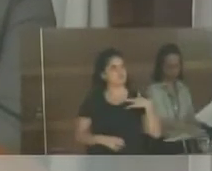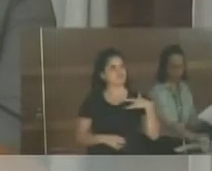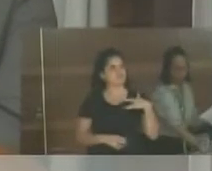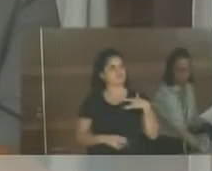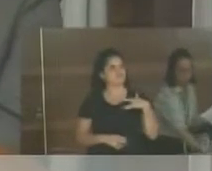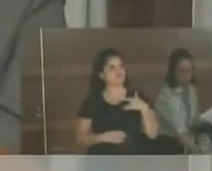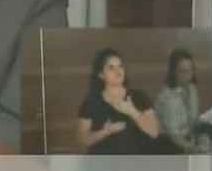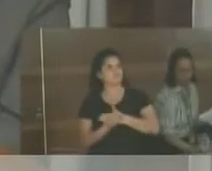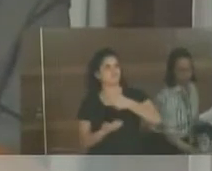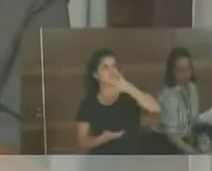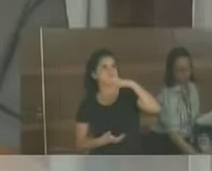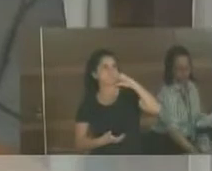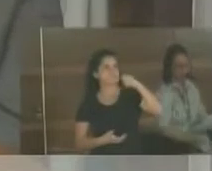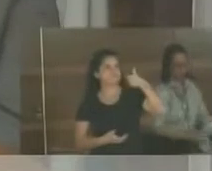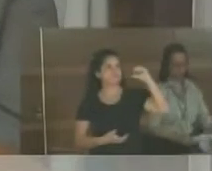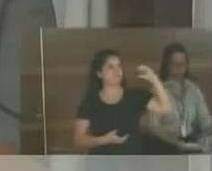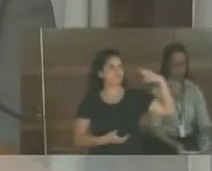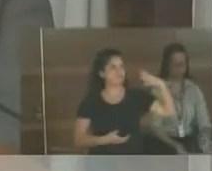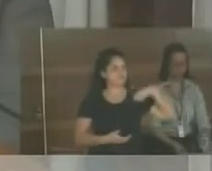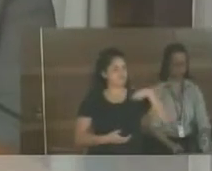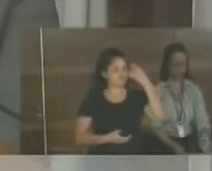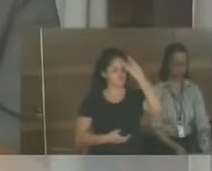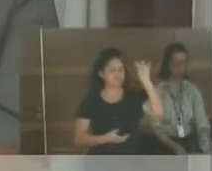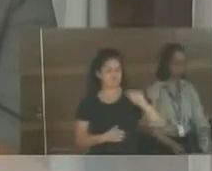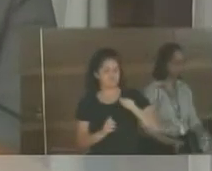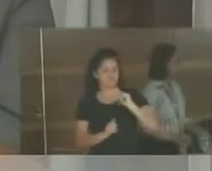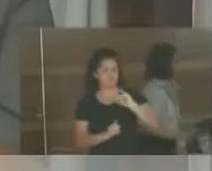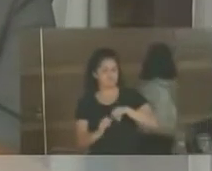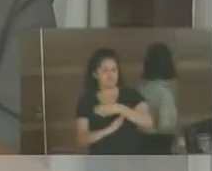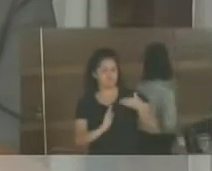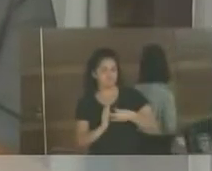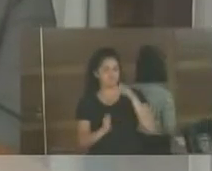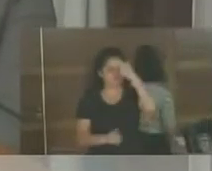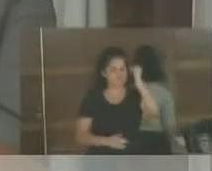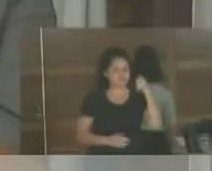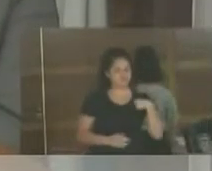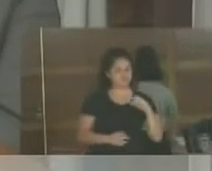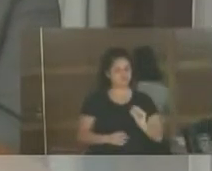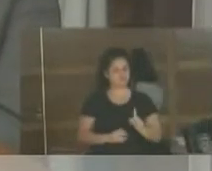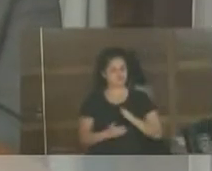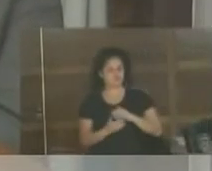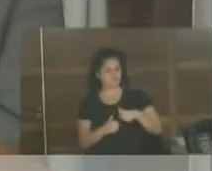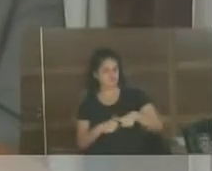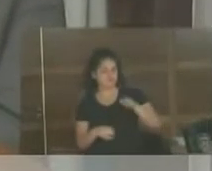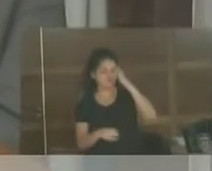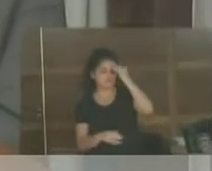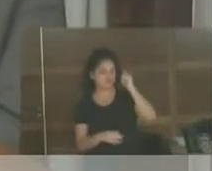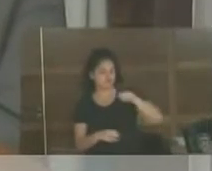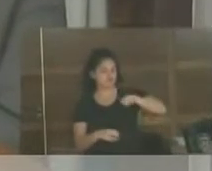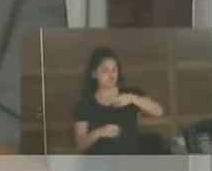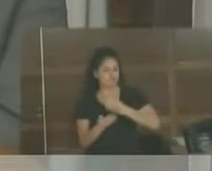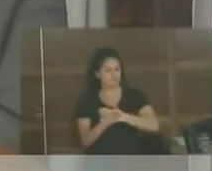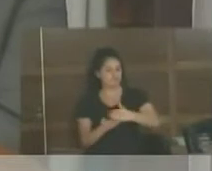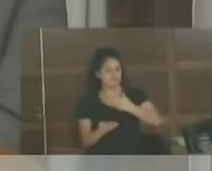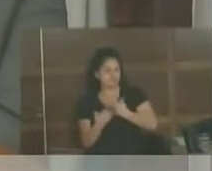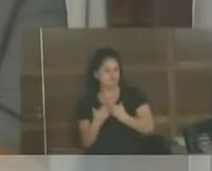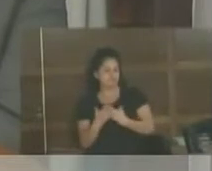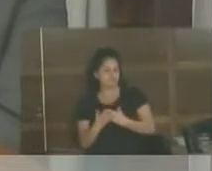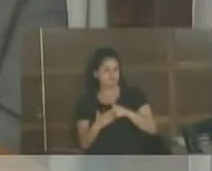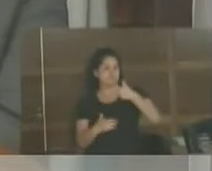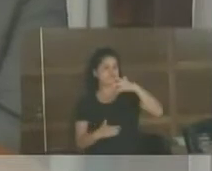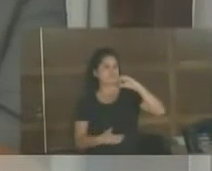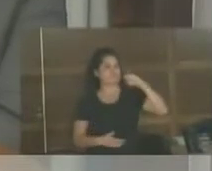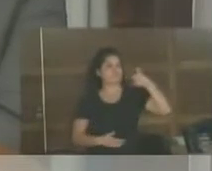desde 2014, eu não sei se todos sabem, eu só fiquei sabendo depois que eu fui estudar o assunto, desde 2014 é obrigatório